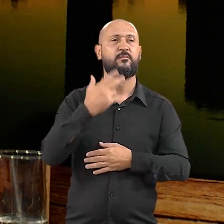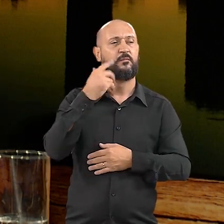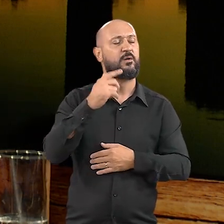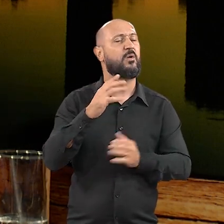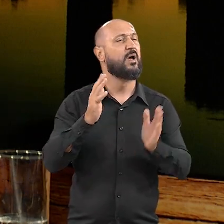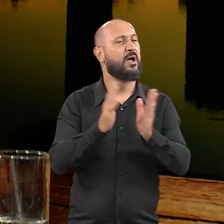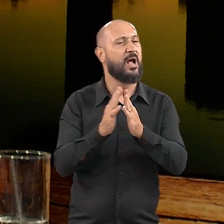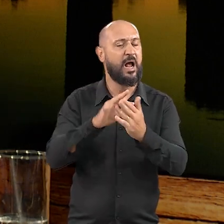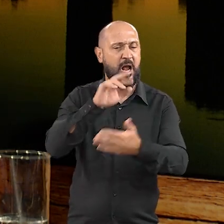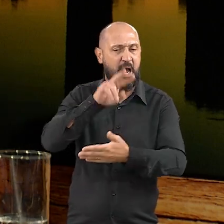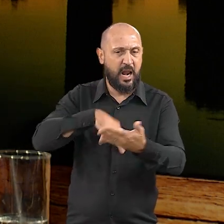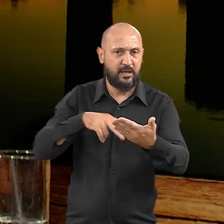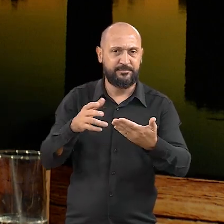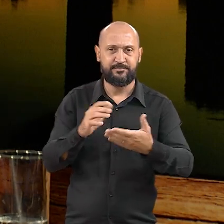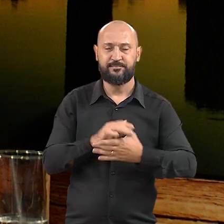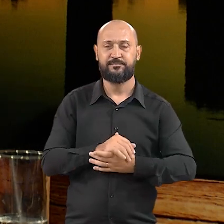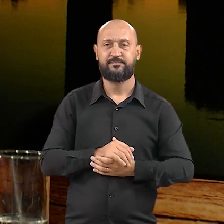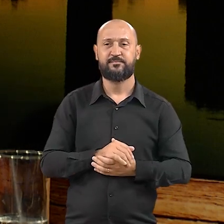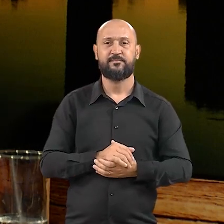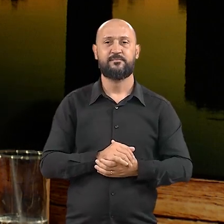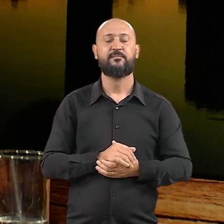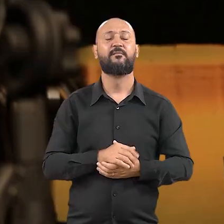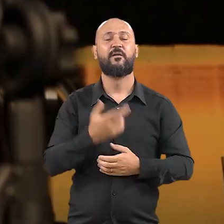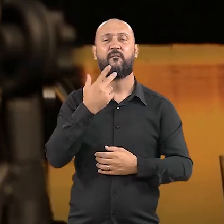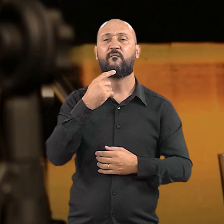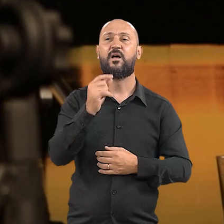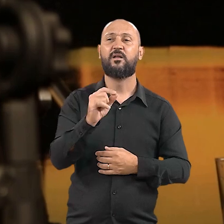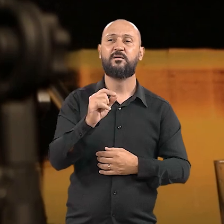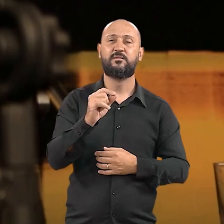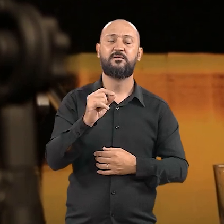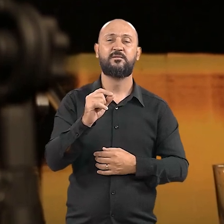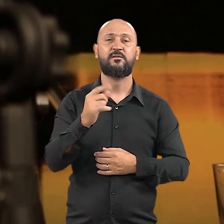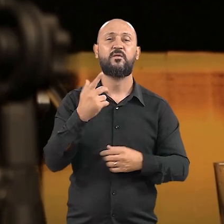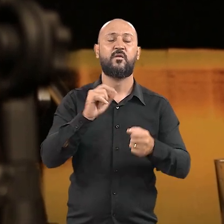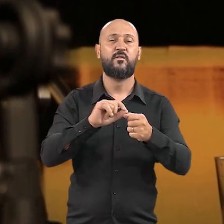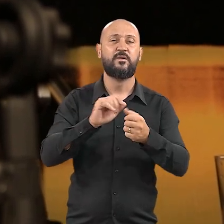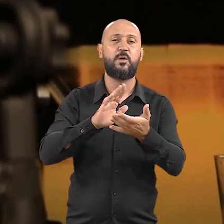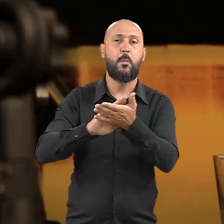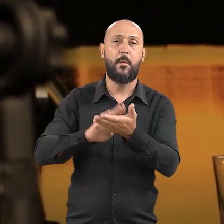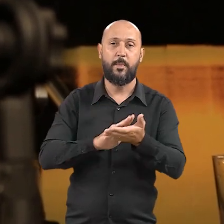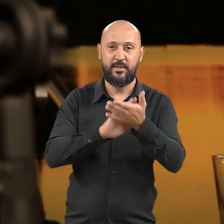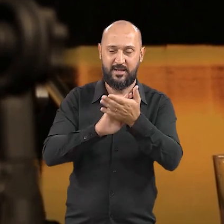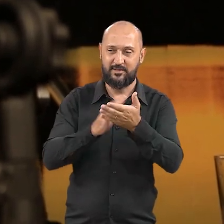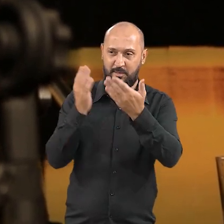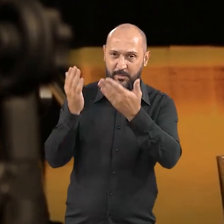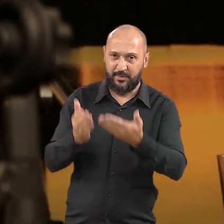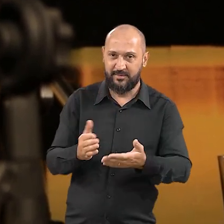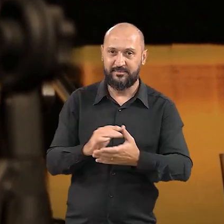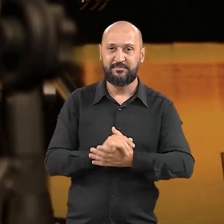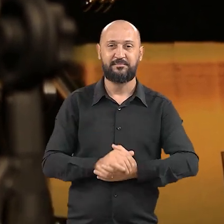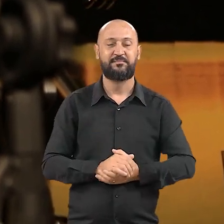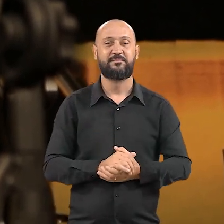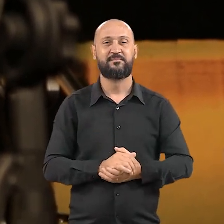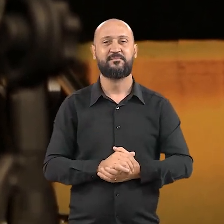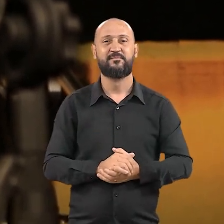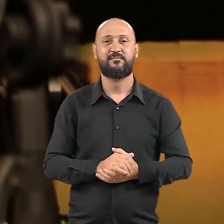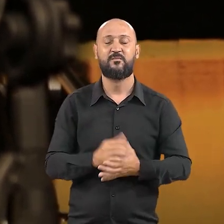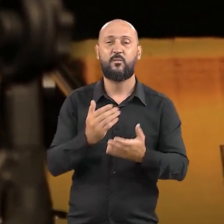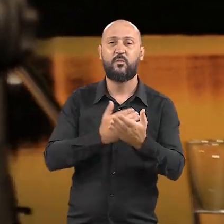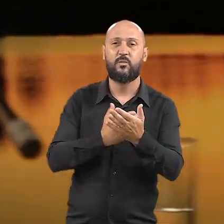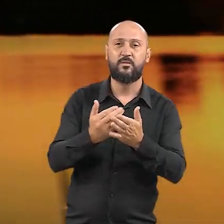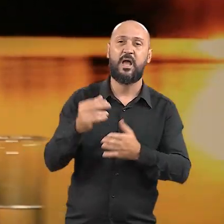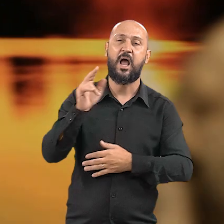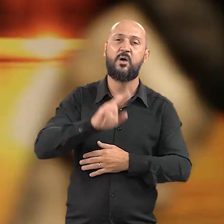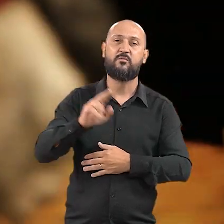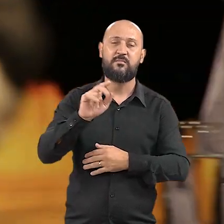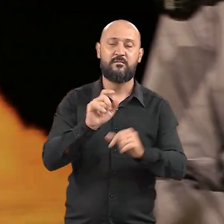dia catei em casa, reli toda ela. E aí falei, poxa, eu vou fazer uma homenagem para ele, que é o que eu vou. Aí comecei